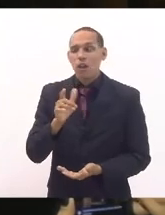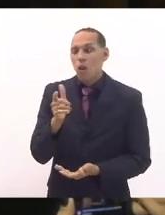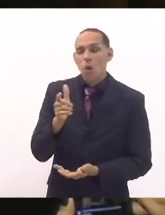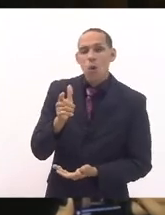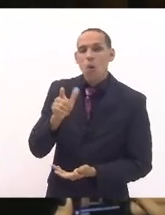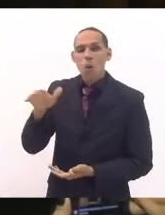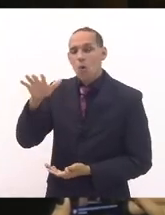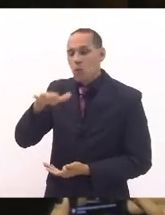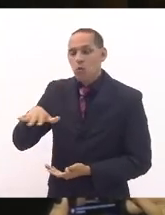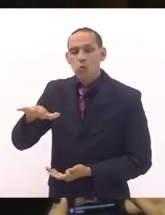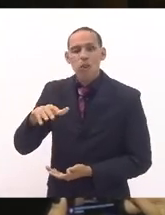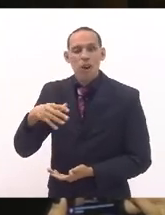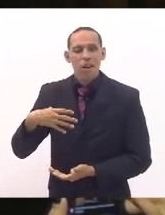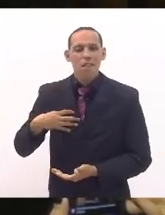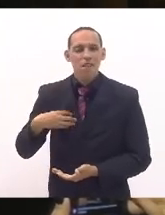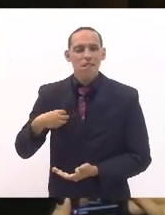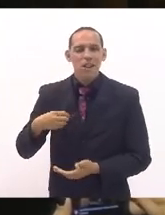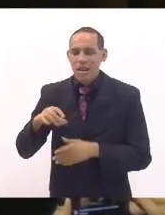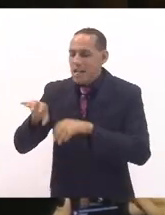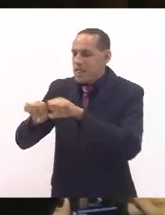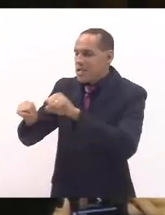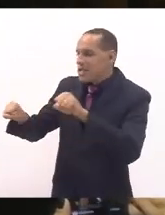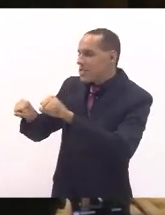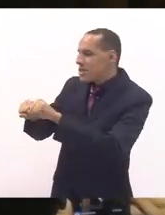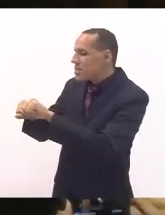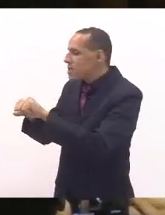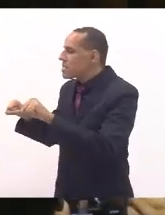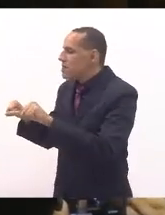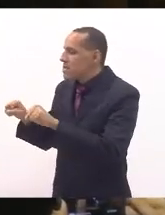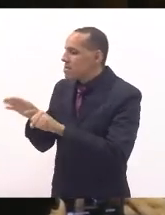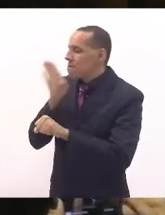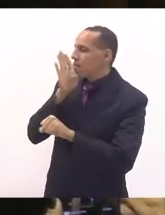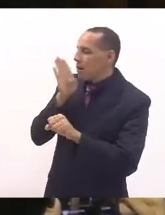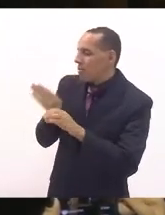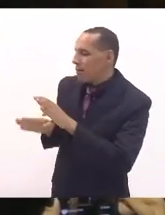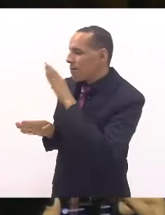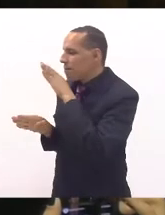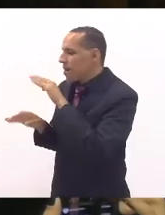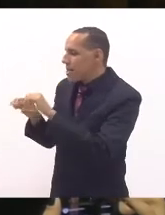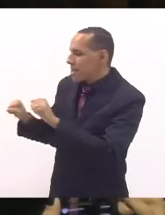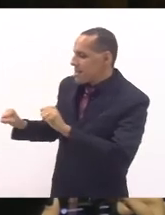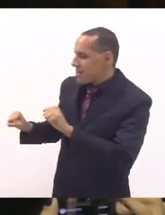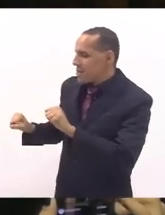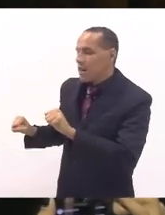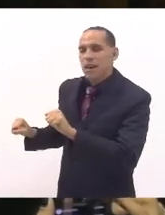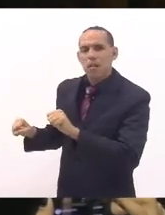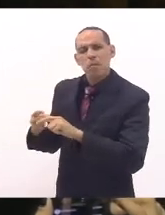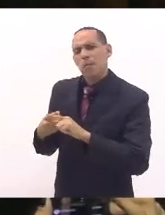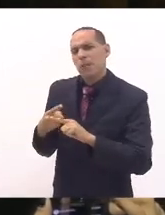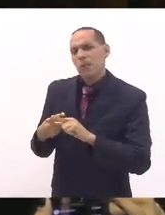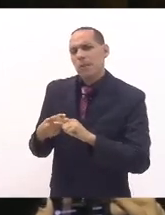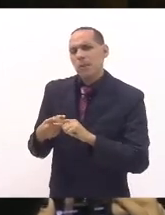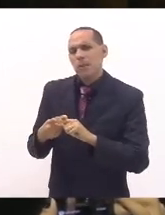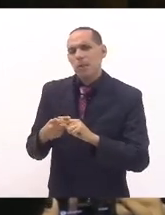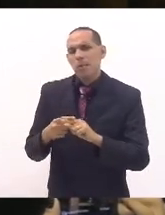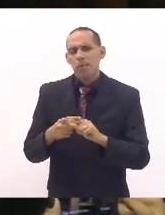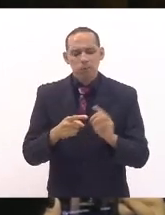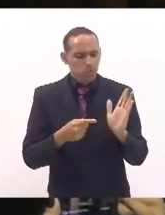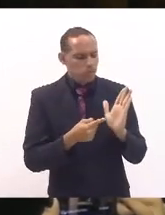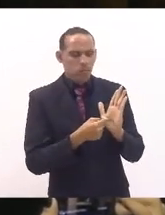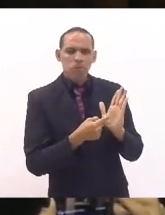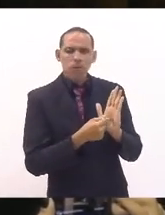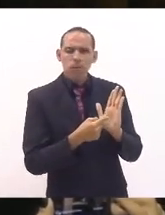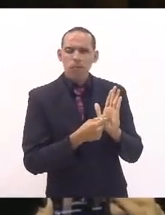amordaçando os nossos filhos. Por quê, deputada? Porque um dos artigos desse projeto deixa bem